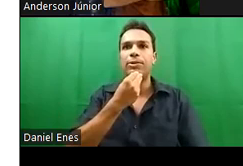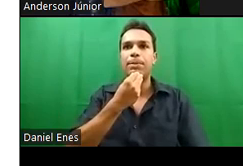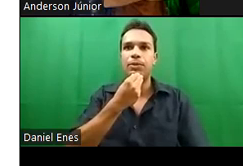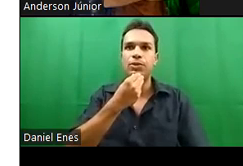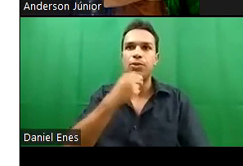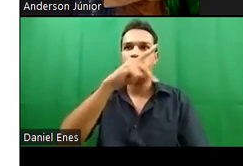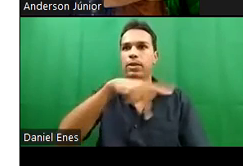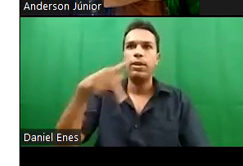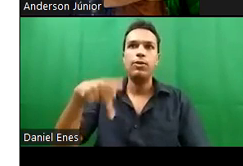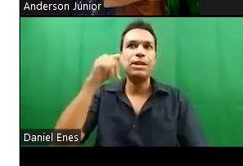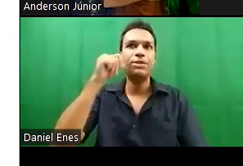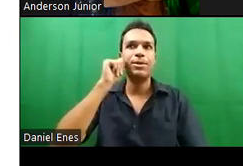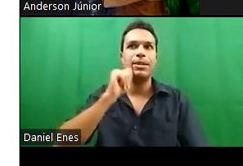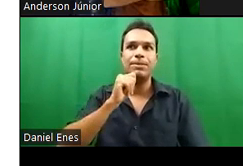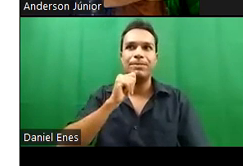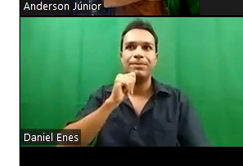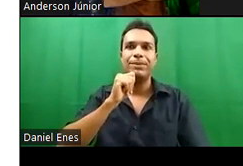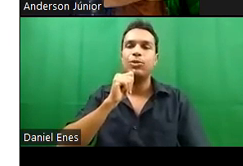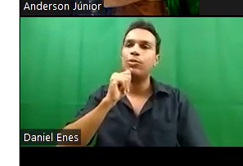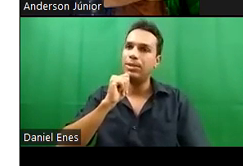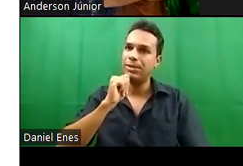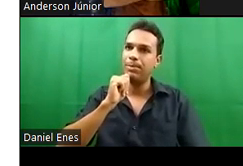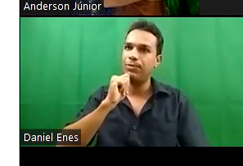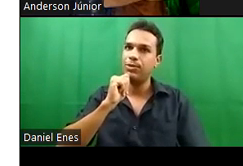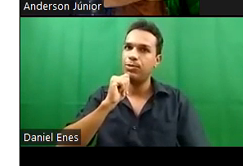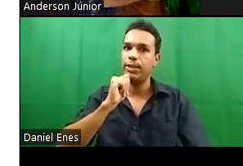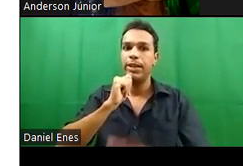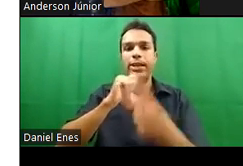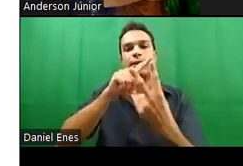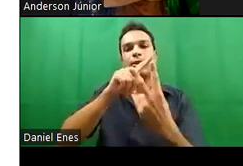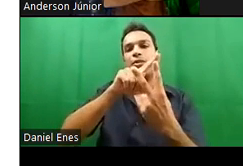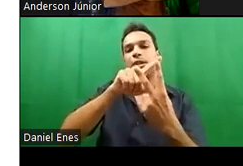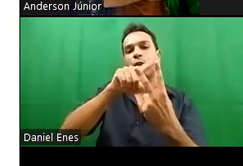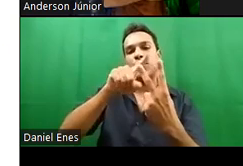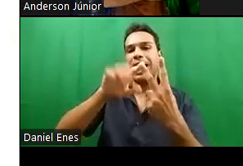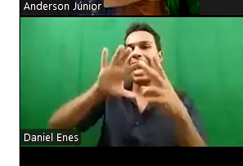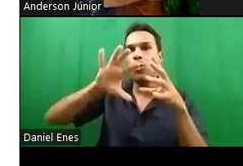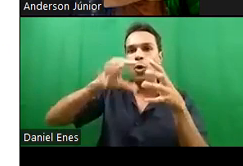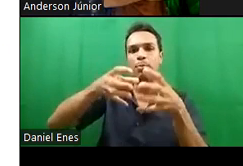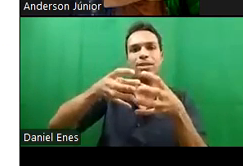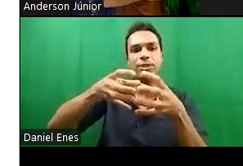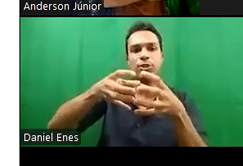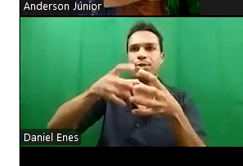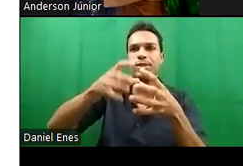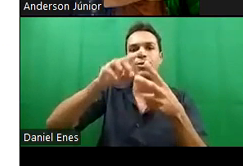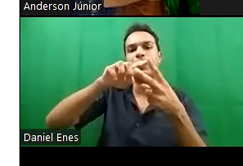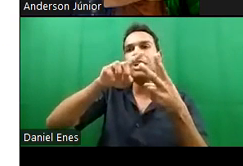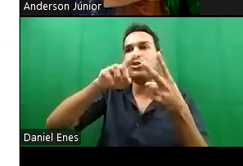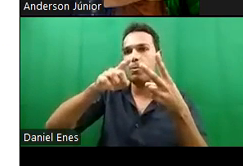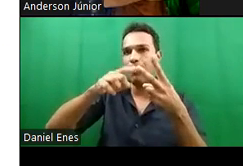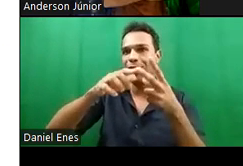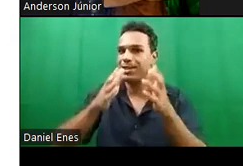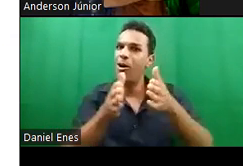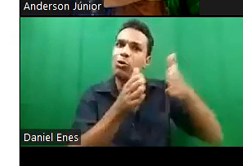que é professor. Eu faço isso aqui, eu estou falando que é professora. Então, eu tive que usar a composições, ou seja, os